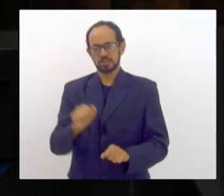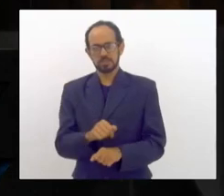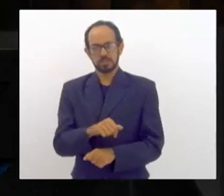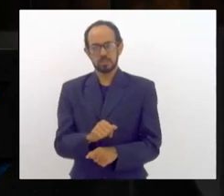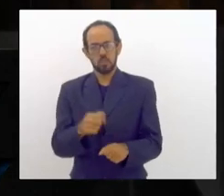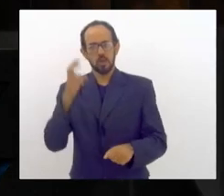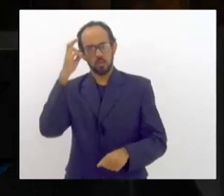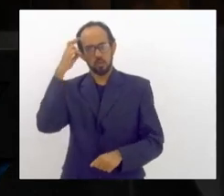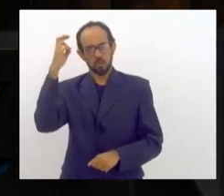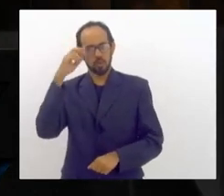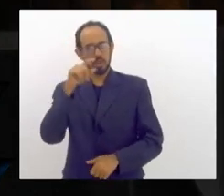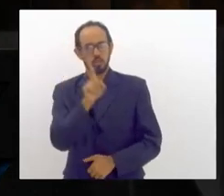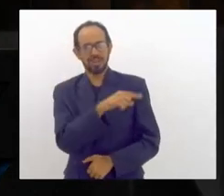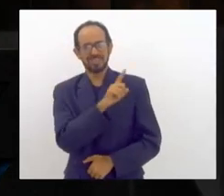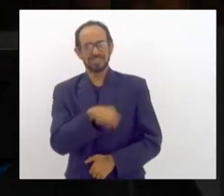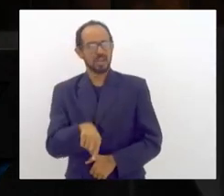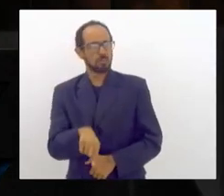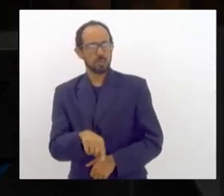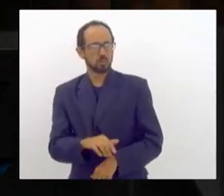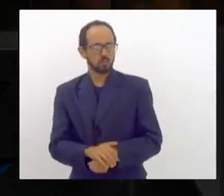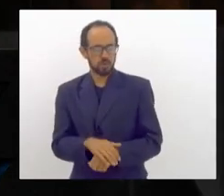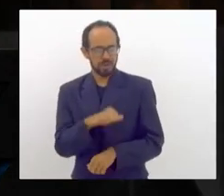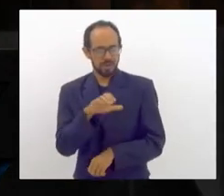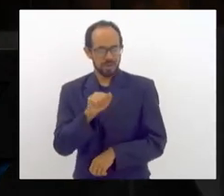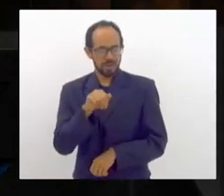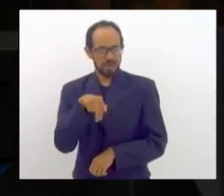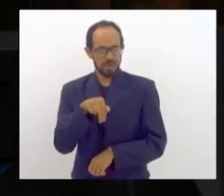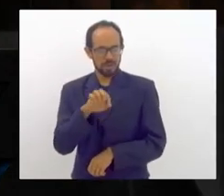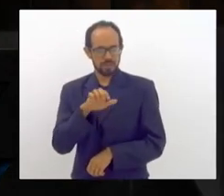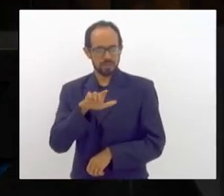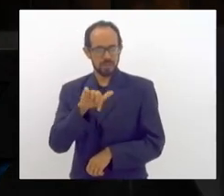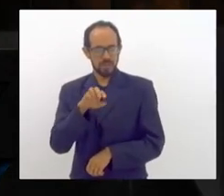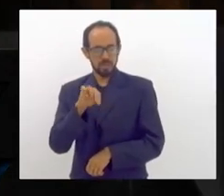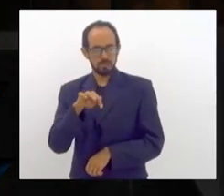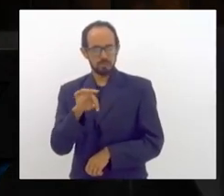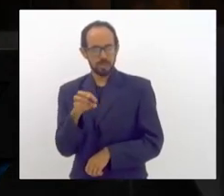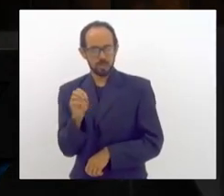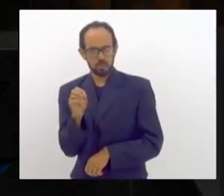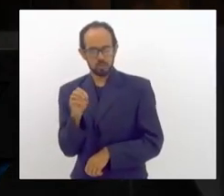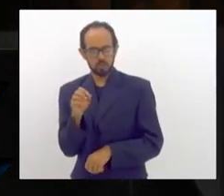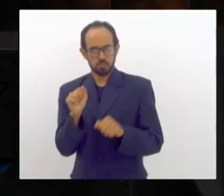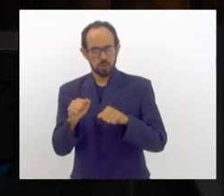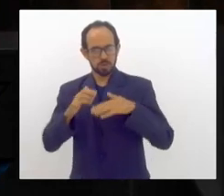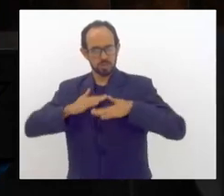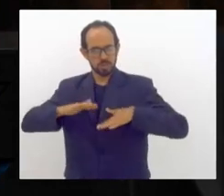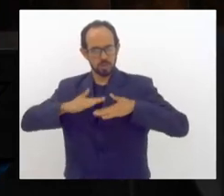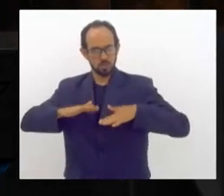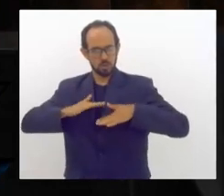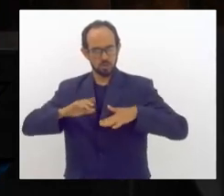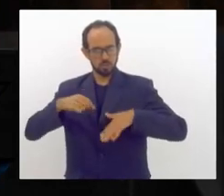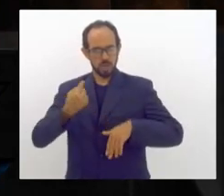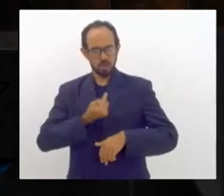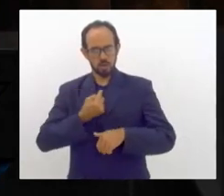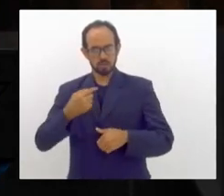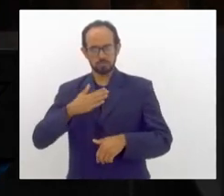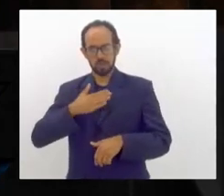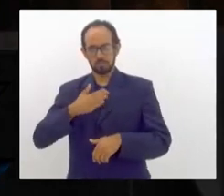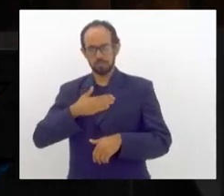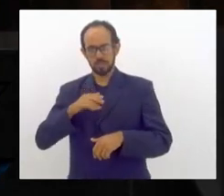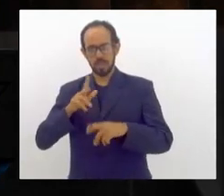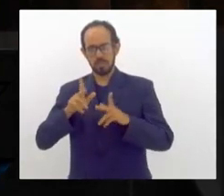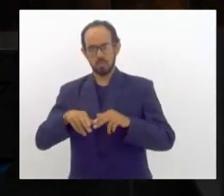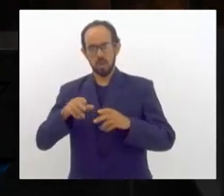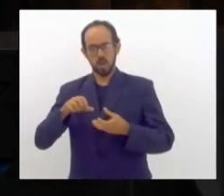do cancelamento, presidente, pode ser tranquila para a gente, que aguenta, né? Cancelamento, para mim, é igual fantasma.